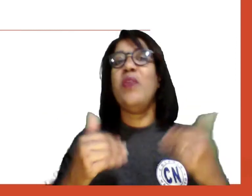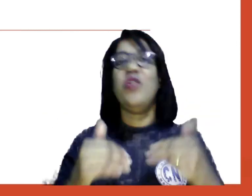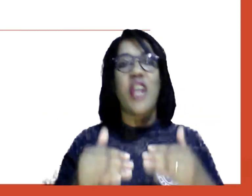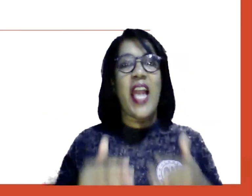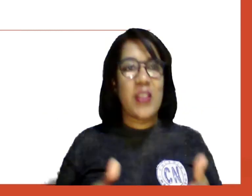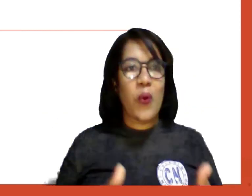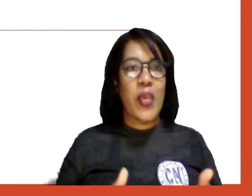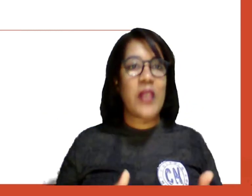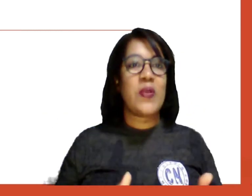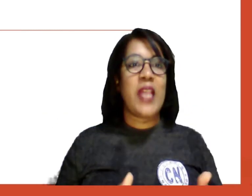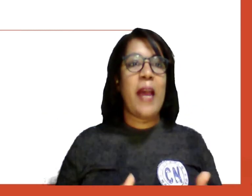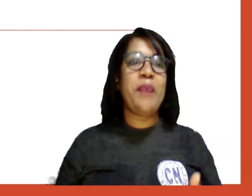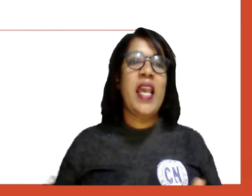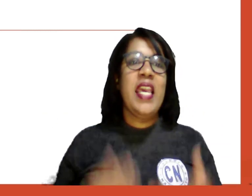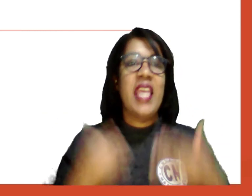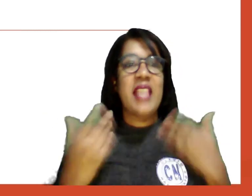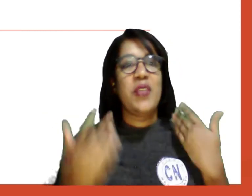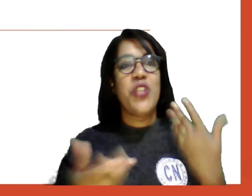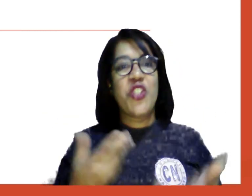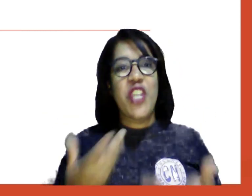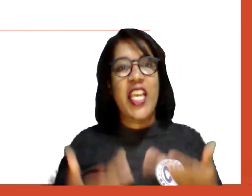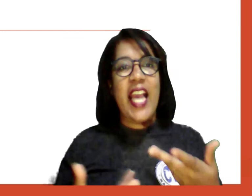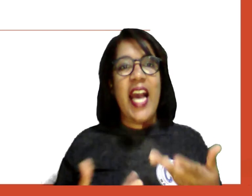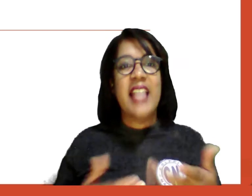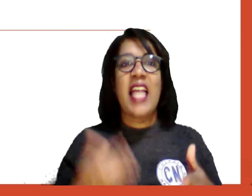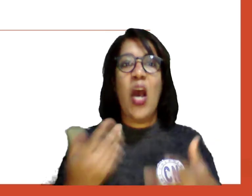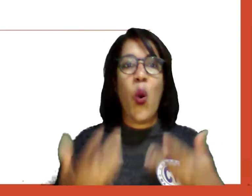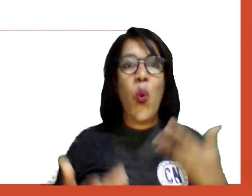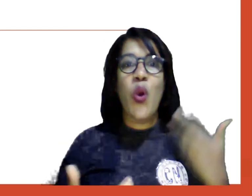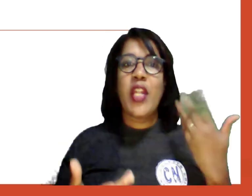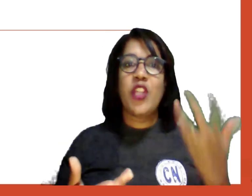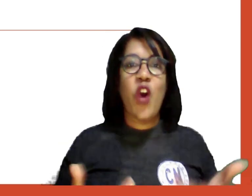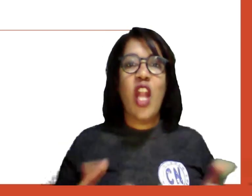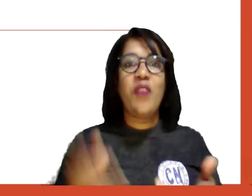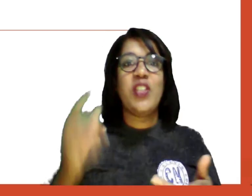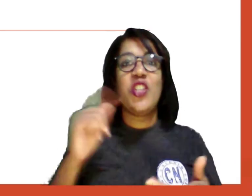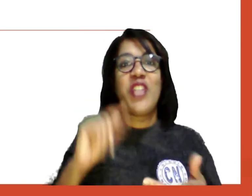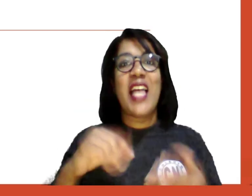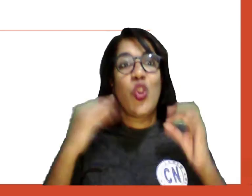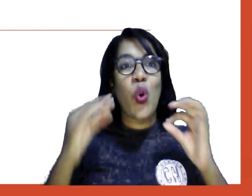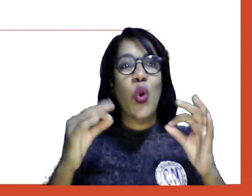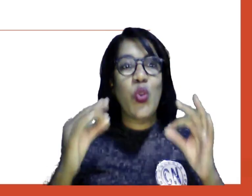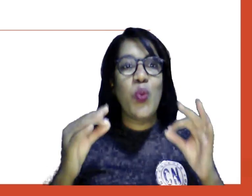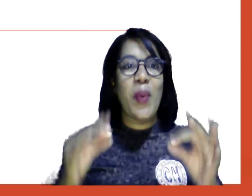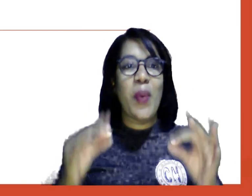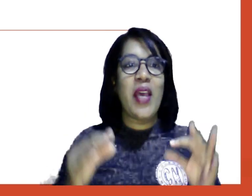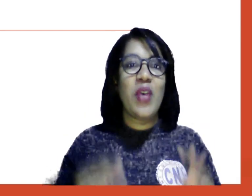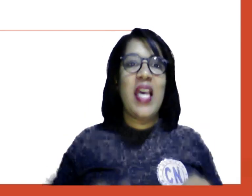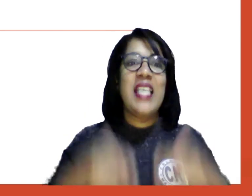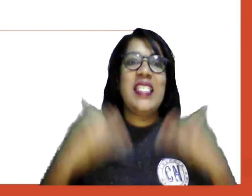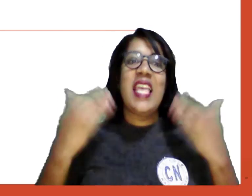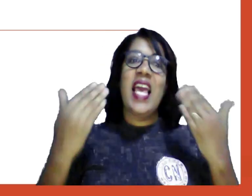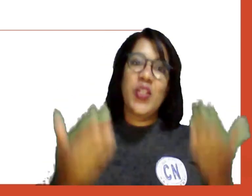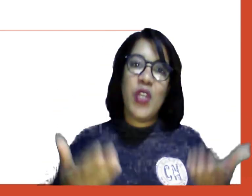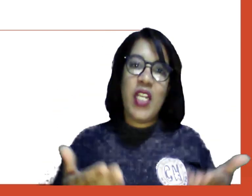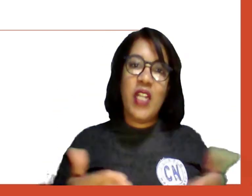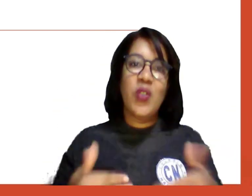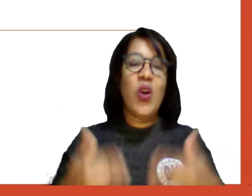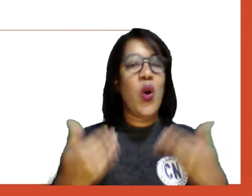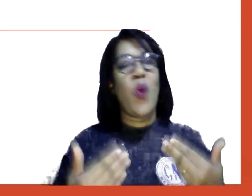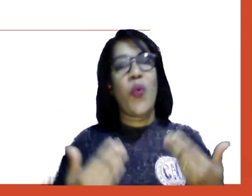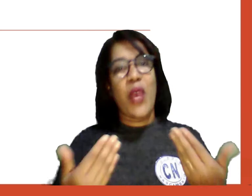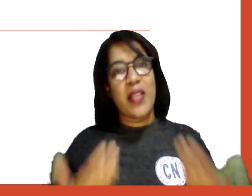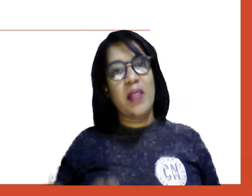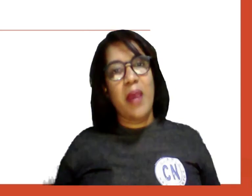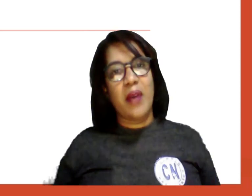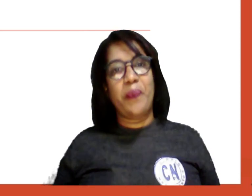Então o ser humano já nasce com isso, né? E em seu dia a dia, em casa, na rua ou na escola, você está a todo momento se